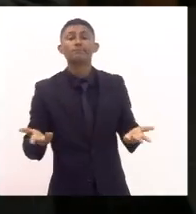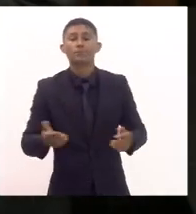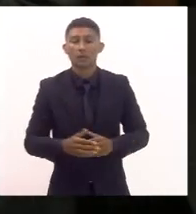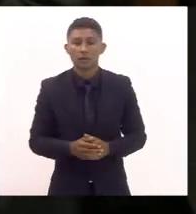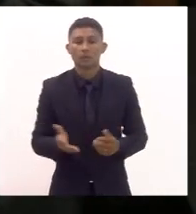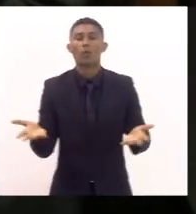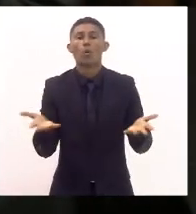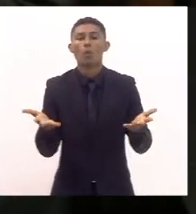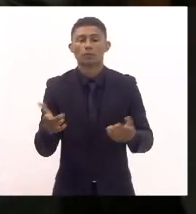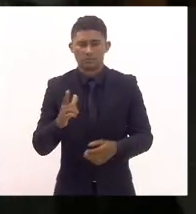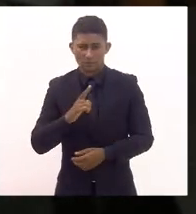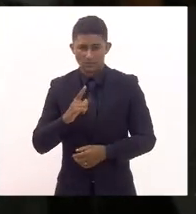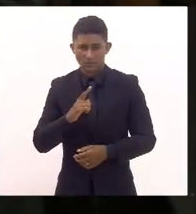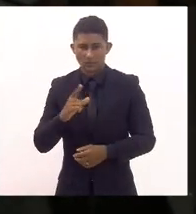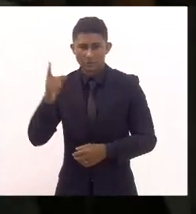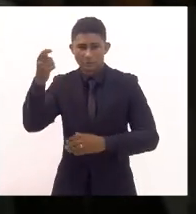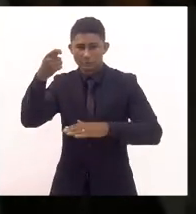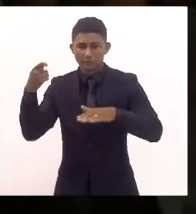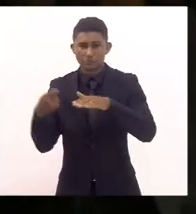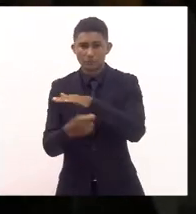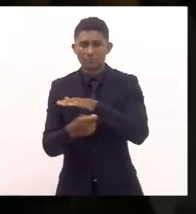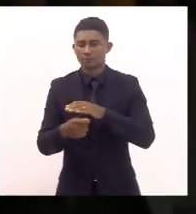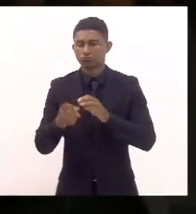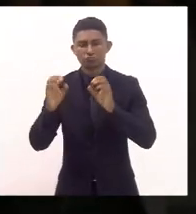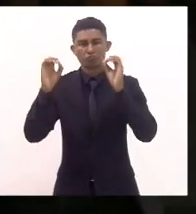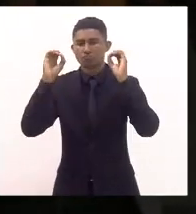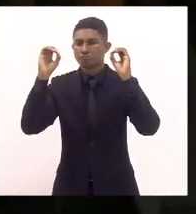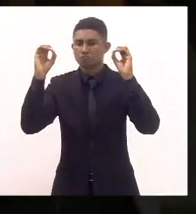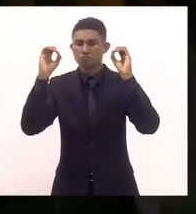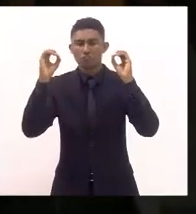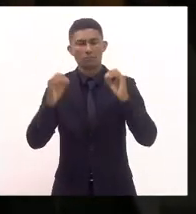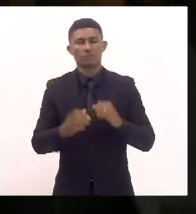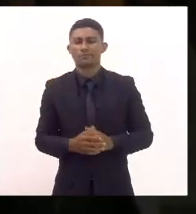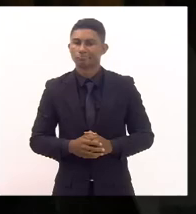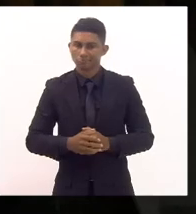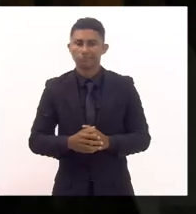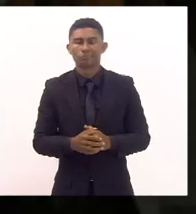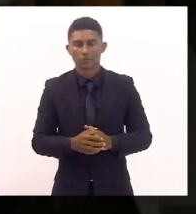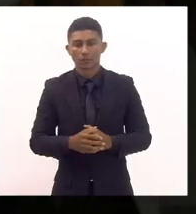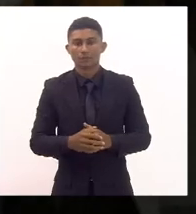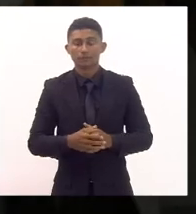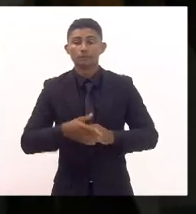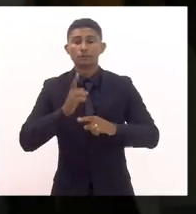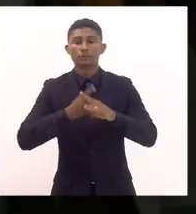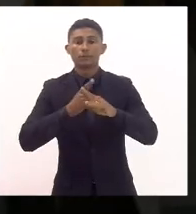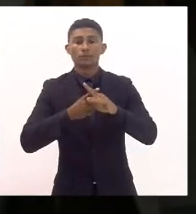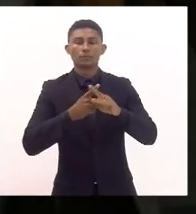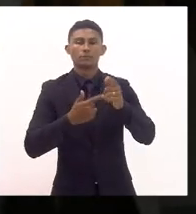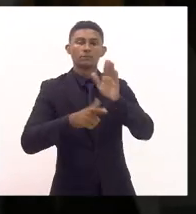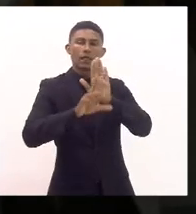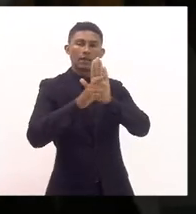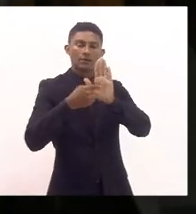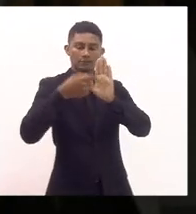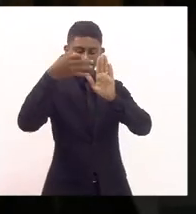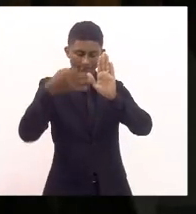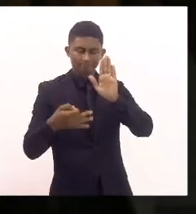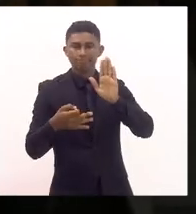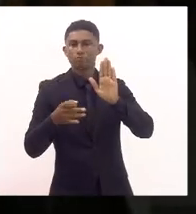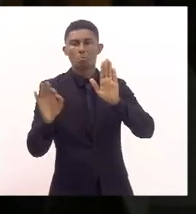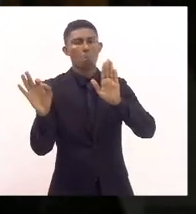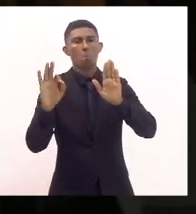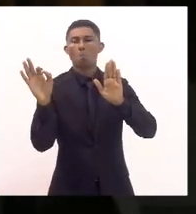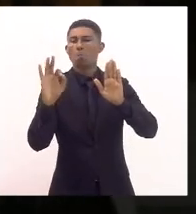hoje ela é zero porque não se reproduziu a legislação que deveria